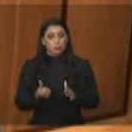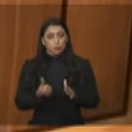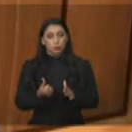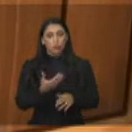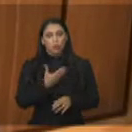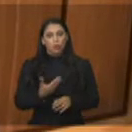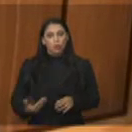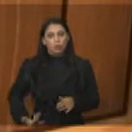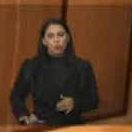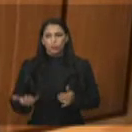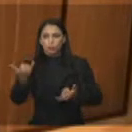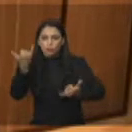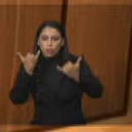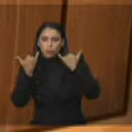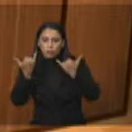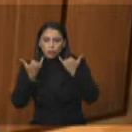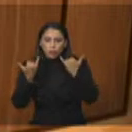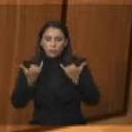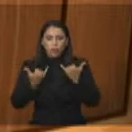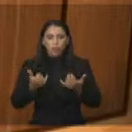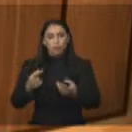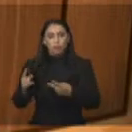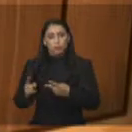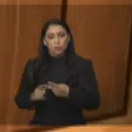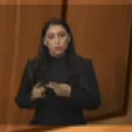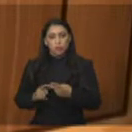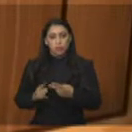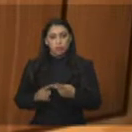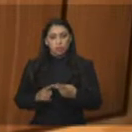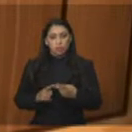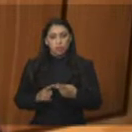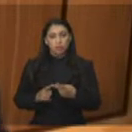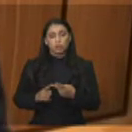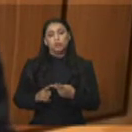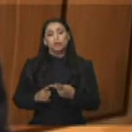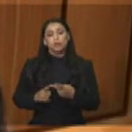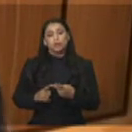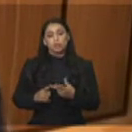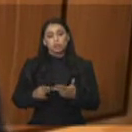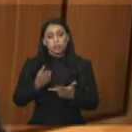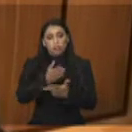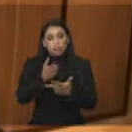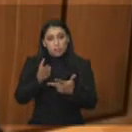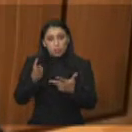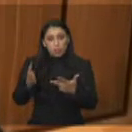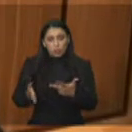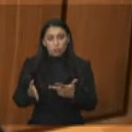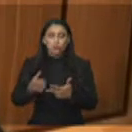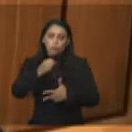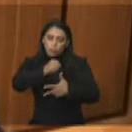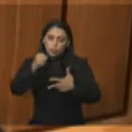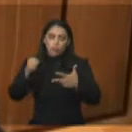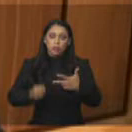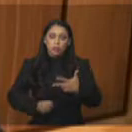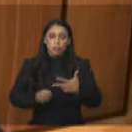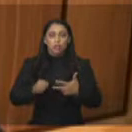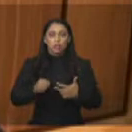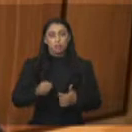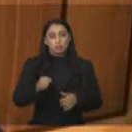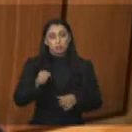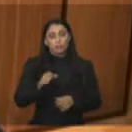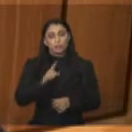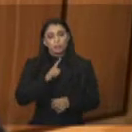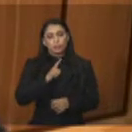unidade informacional e o segundo, divisão informacional de poderes. A autodeterminação informativa, do ponto de vista